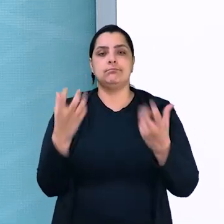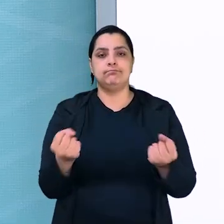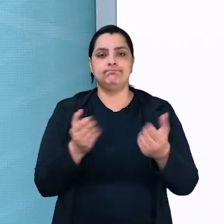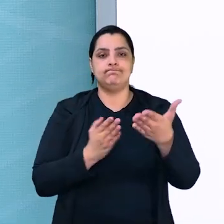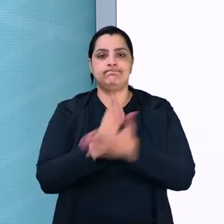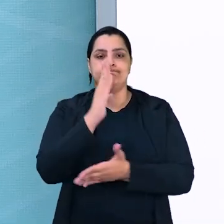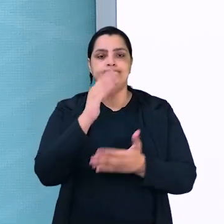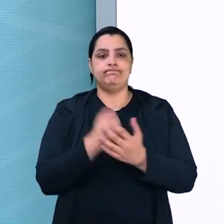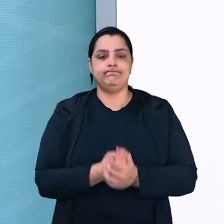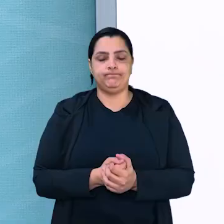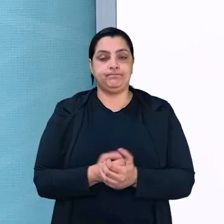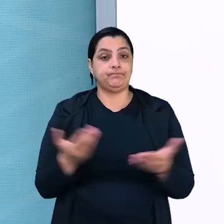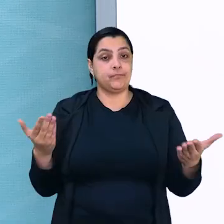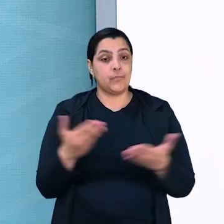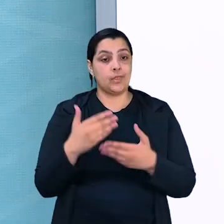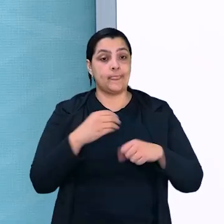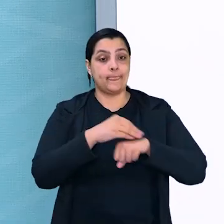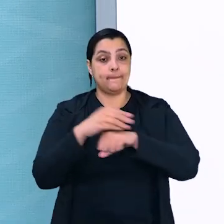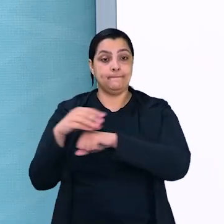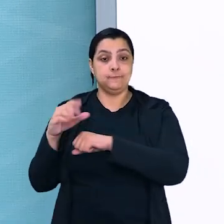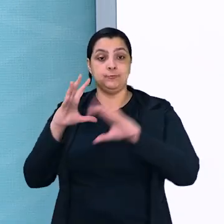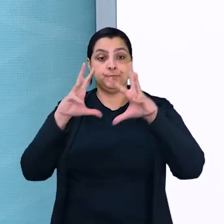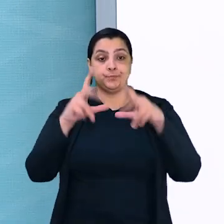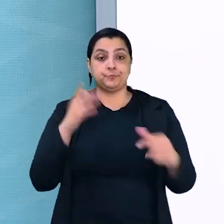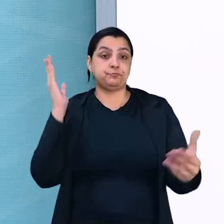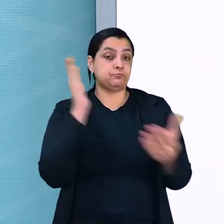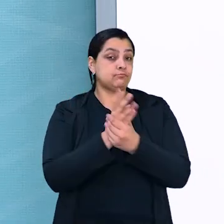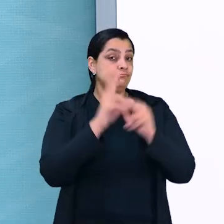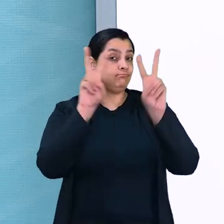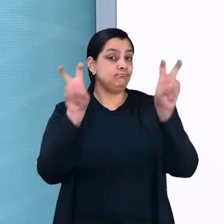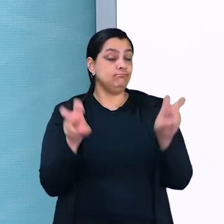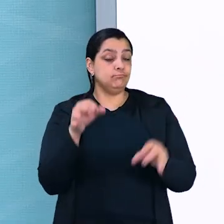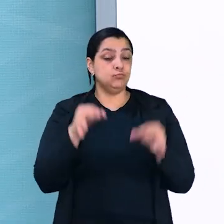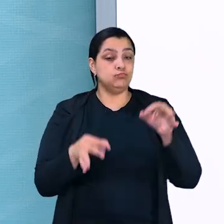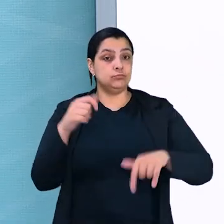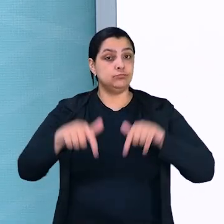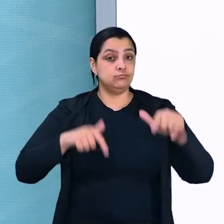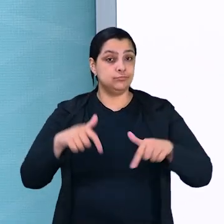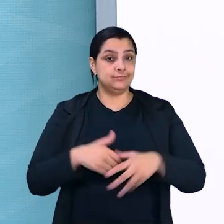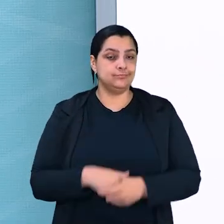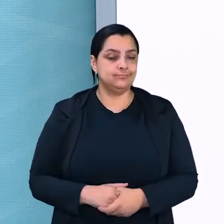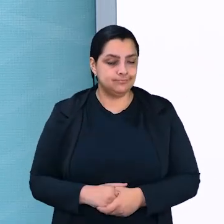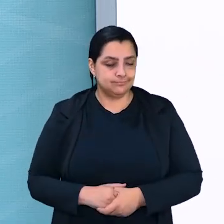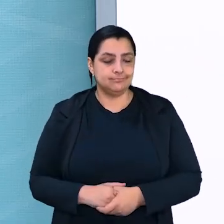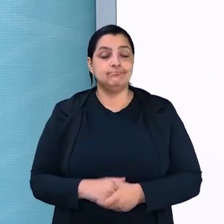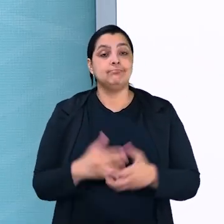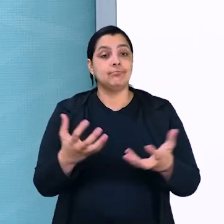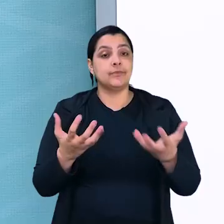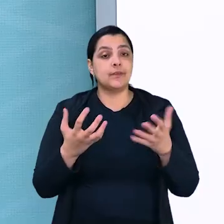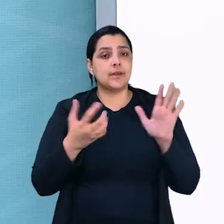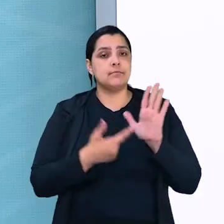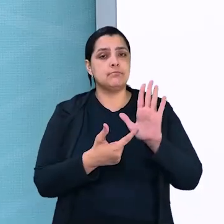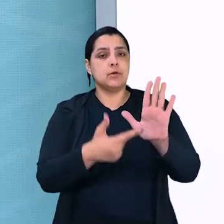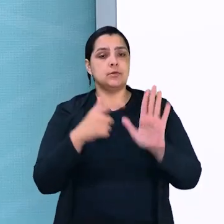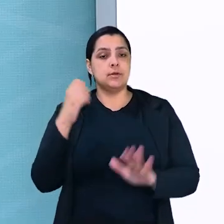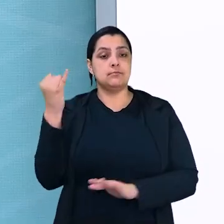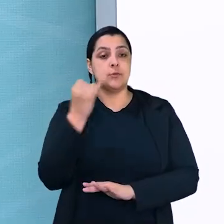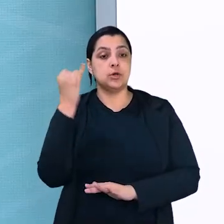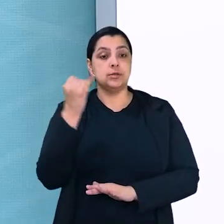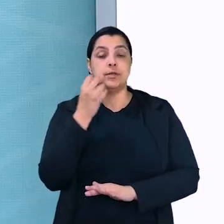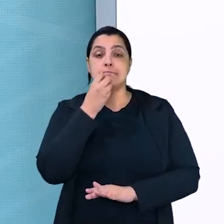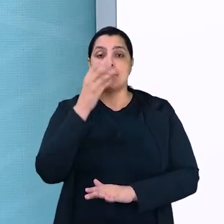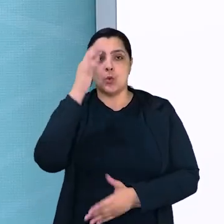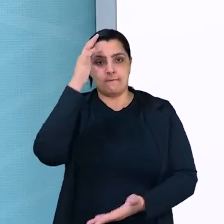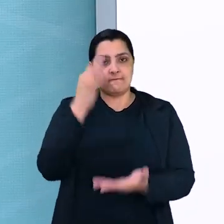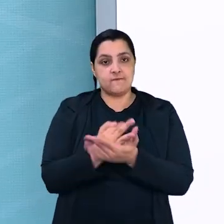Pleno da Corte. O entendimento passa a orientar todas as ações sobre o tema na Justiça Trabalhista. A medida reforça a importância